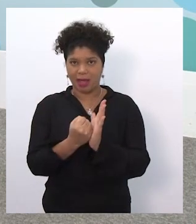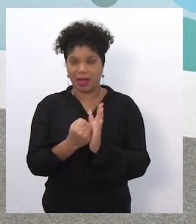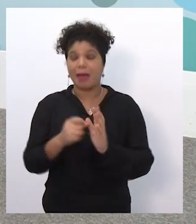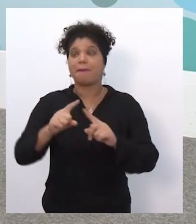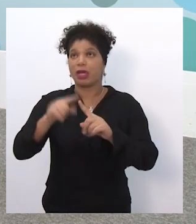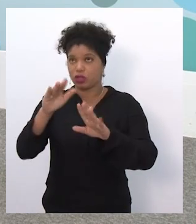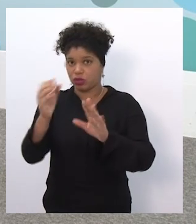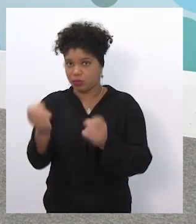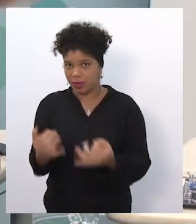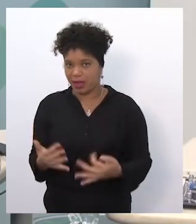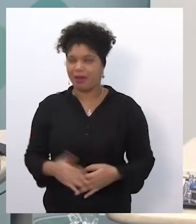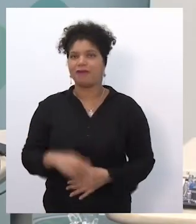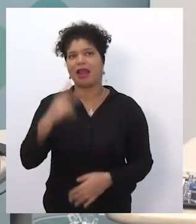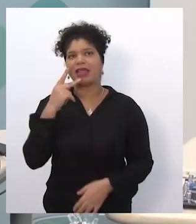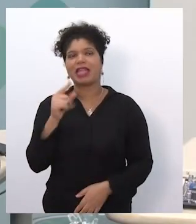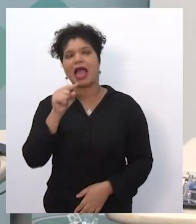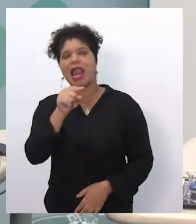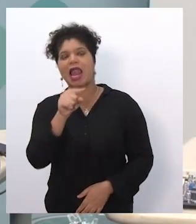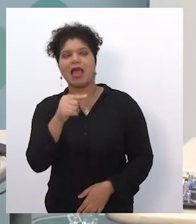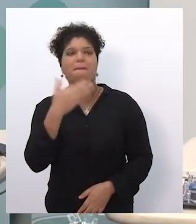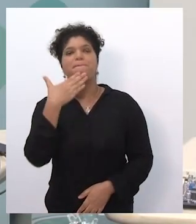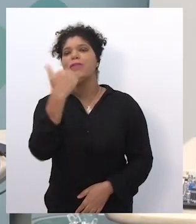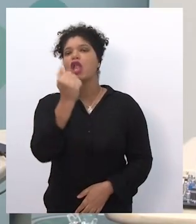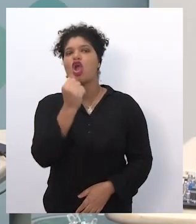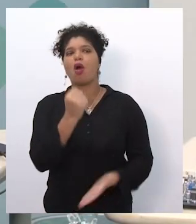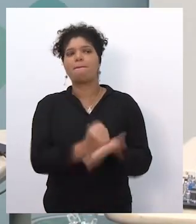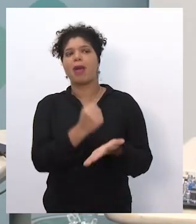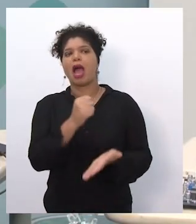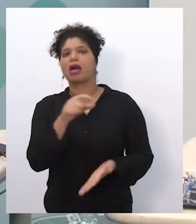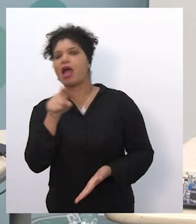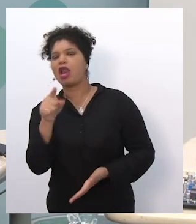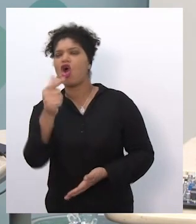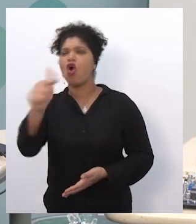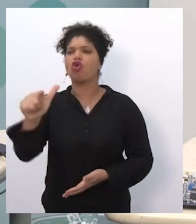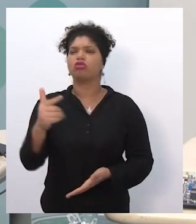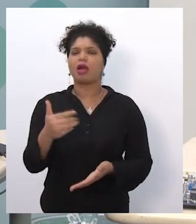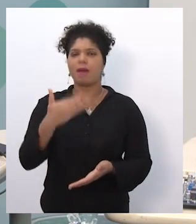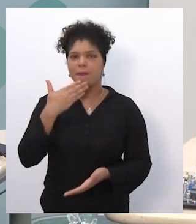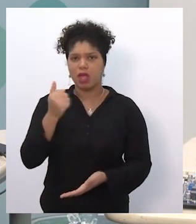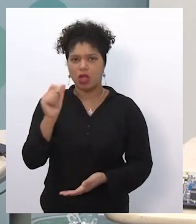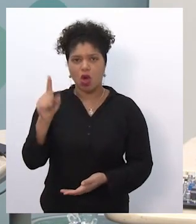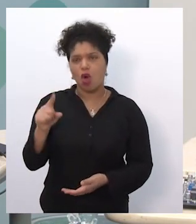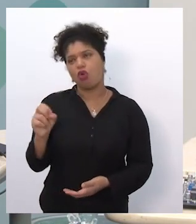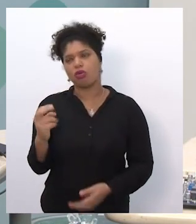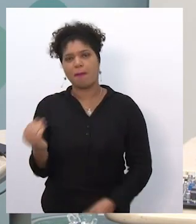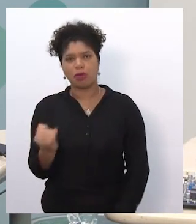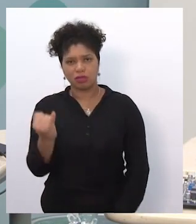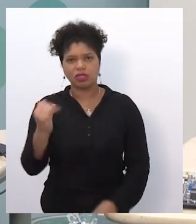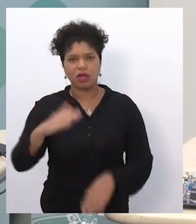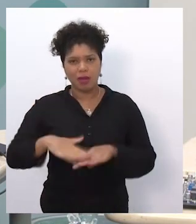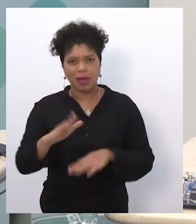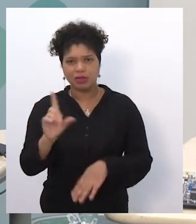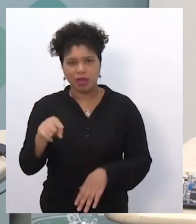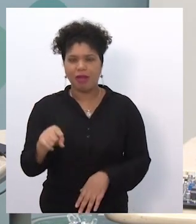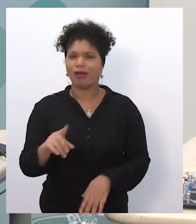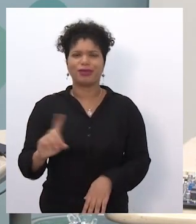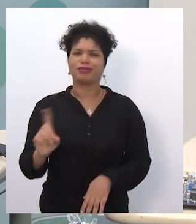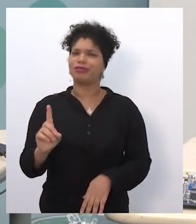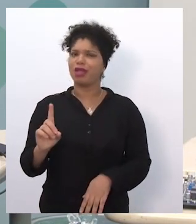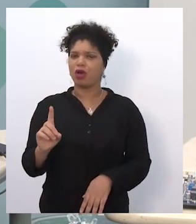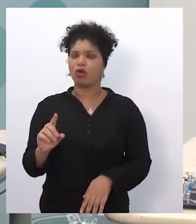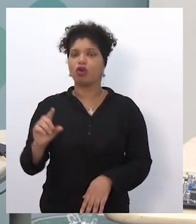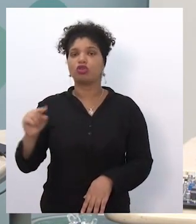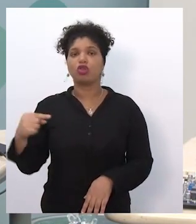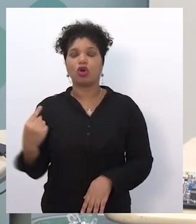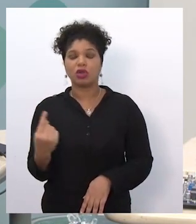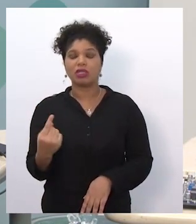é dizer que a marca A, a marca B, a marca C é mais importante, mais relevante, é para comprar essa. Nós